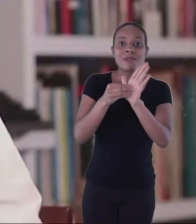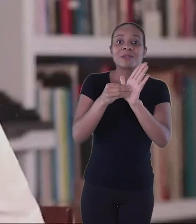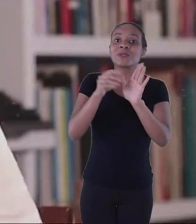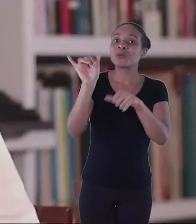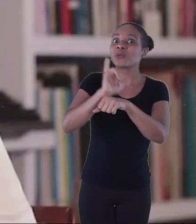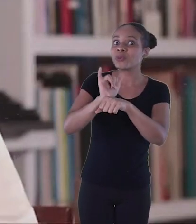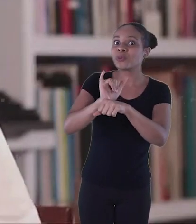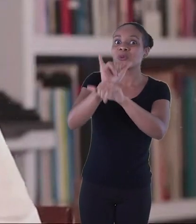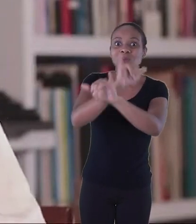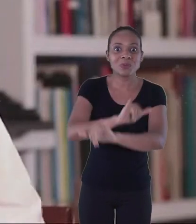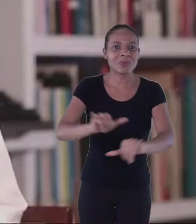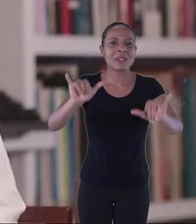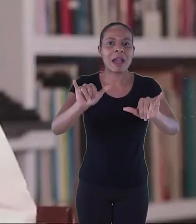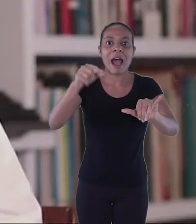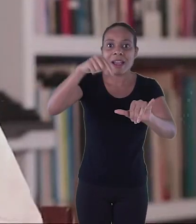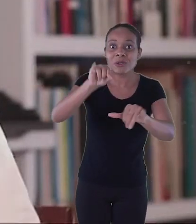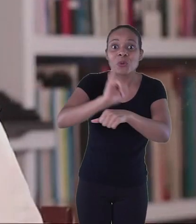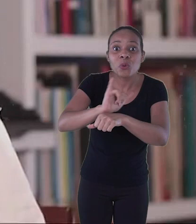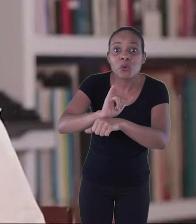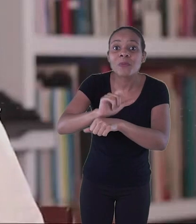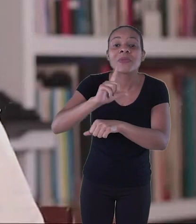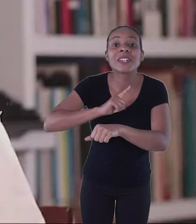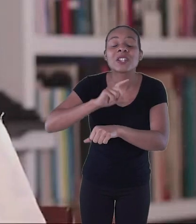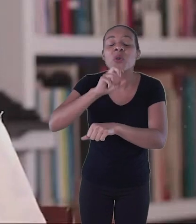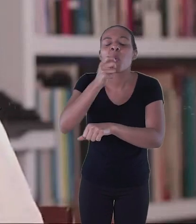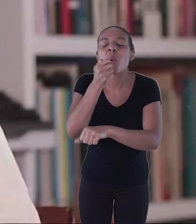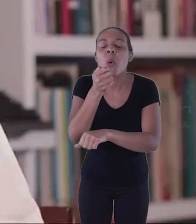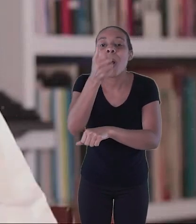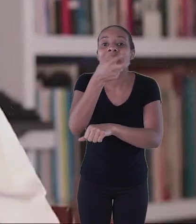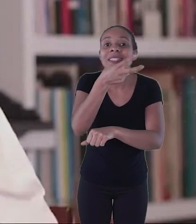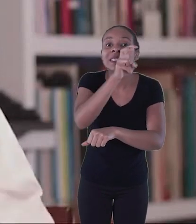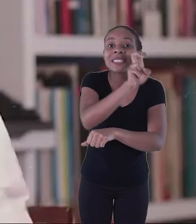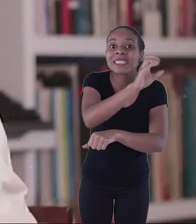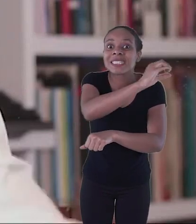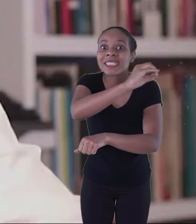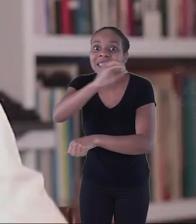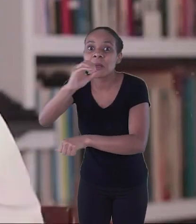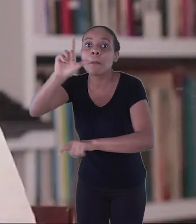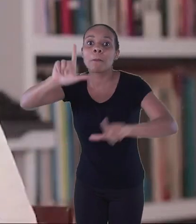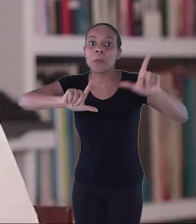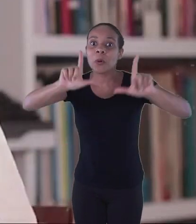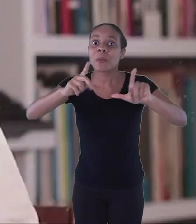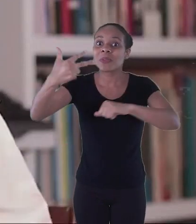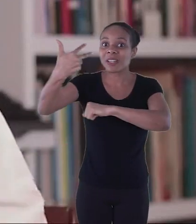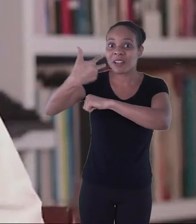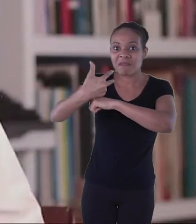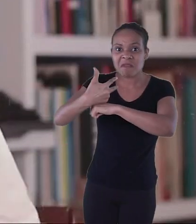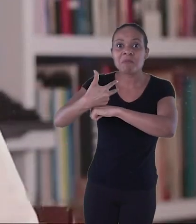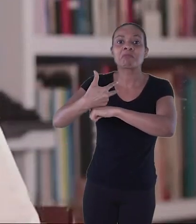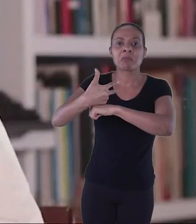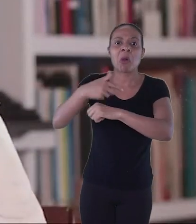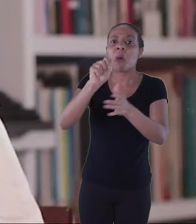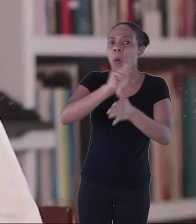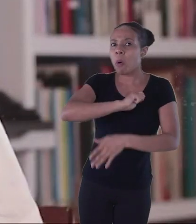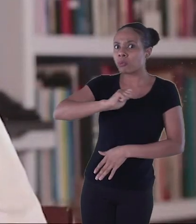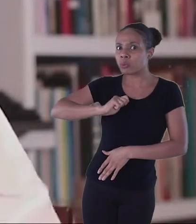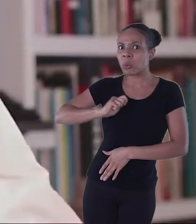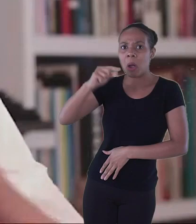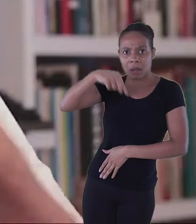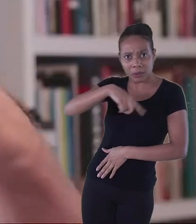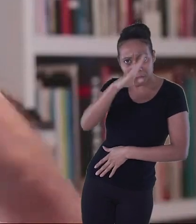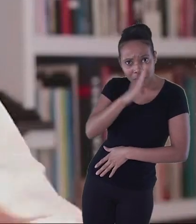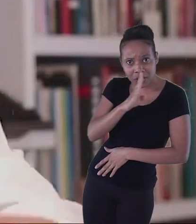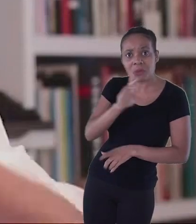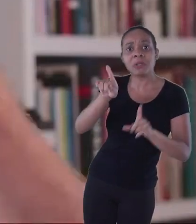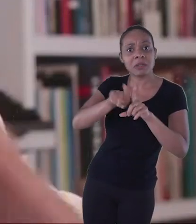500 programas gravados ao longo desses 25 anos com escritores brasileiros e internacionais, em especial os